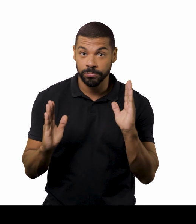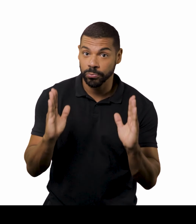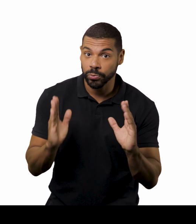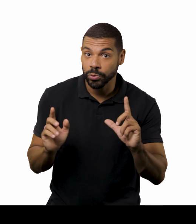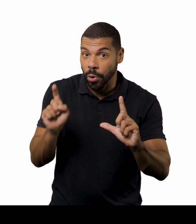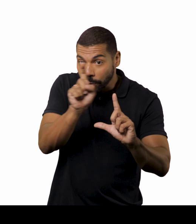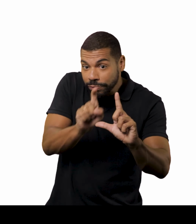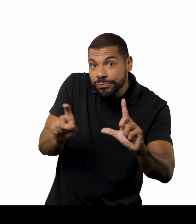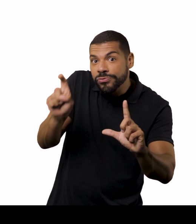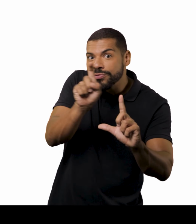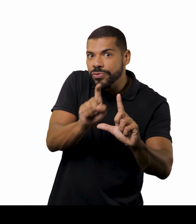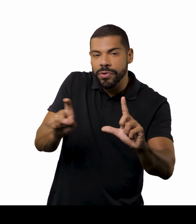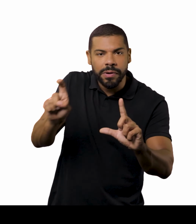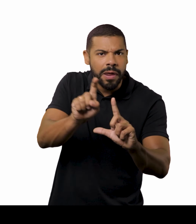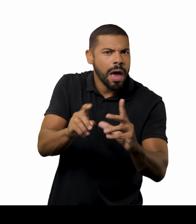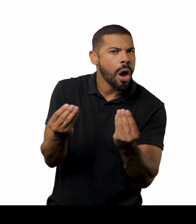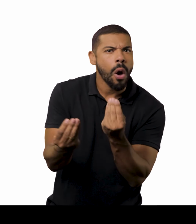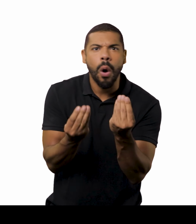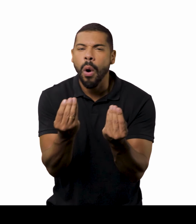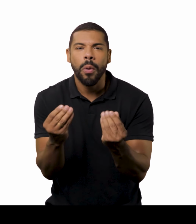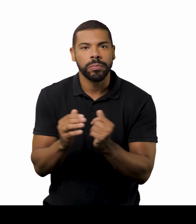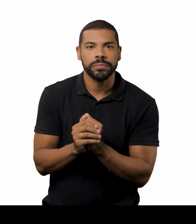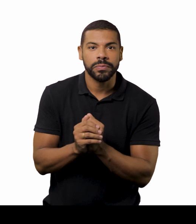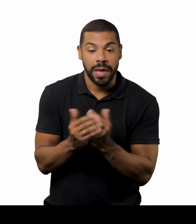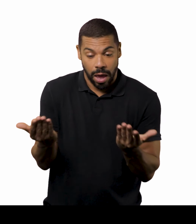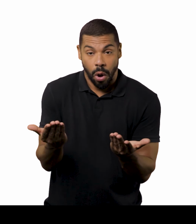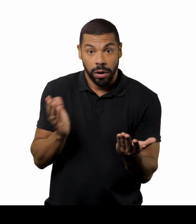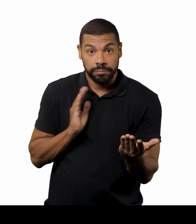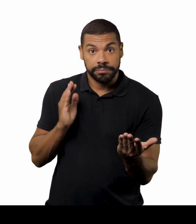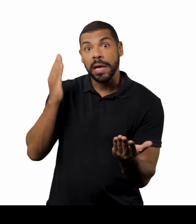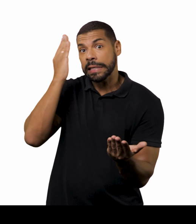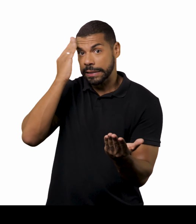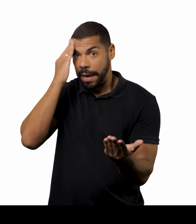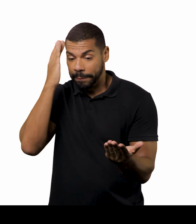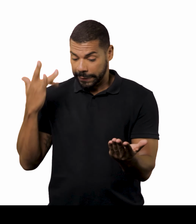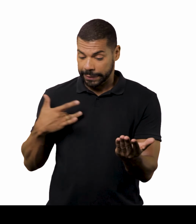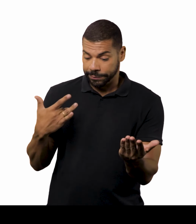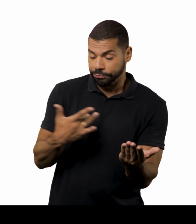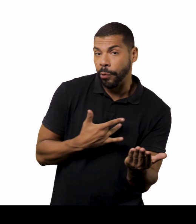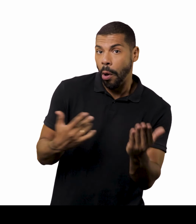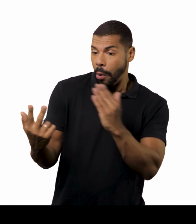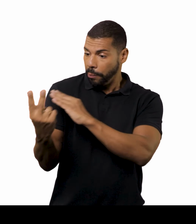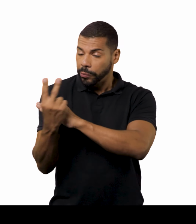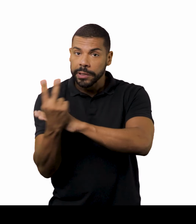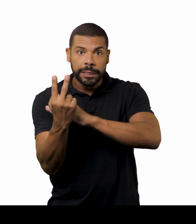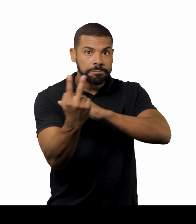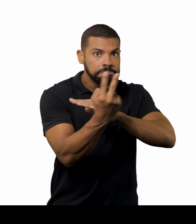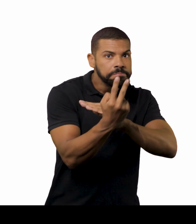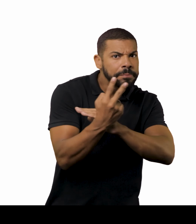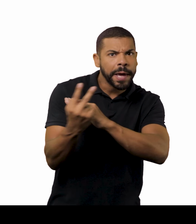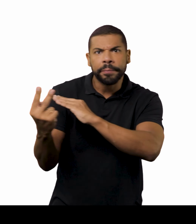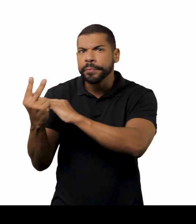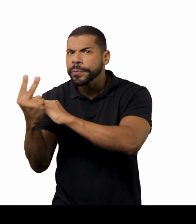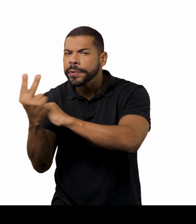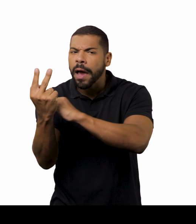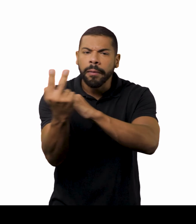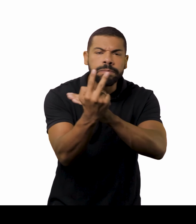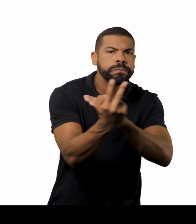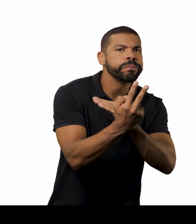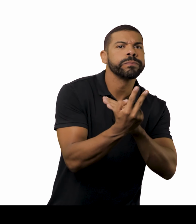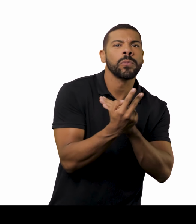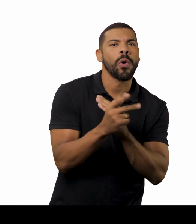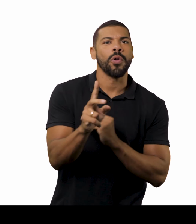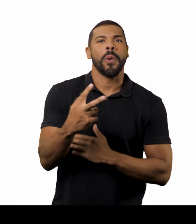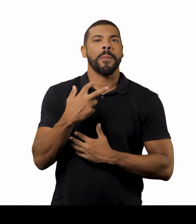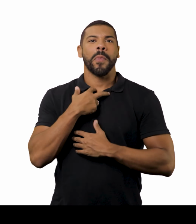no período digital. E agora, eu acho que é um digital biológico. Você tem que saber, você tem que se proteger. Você não